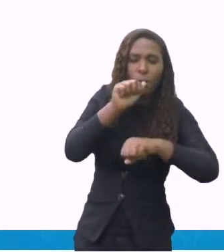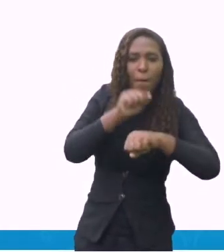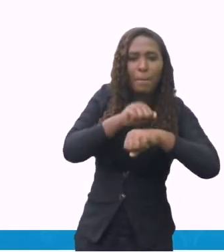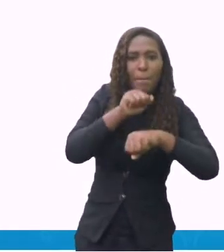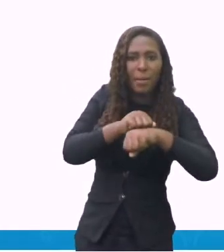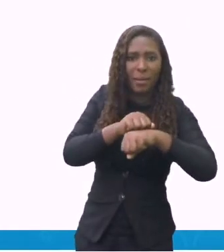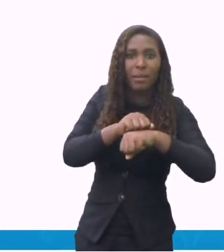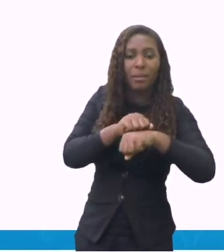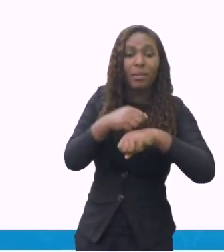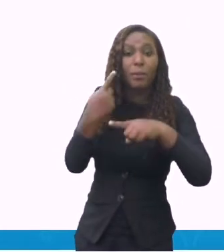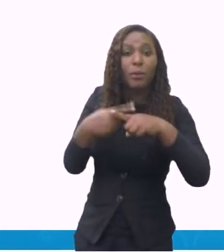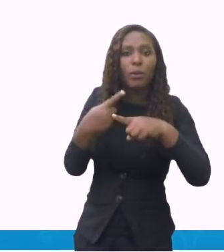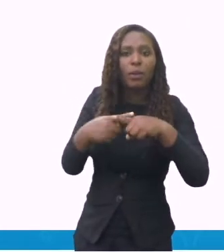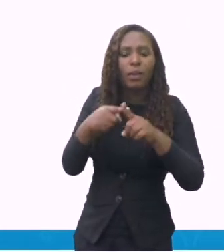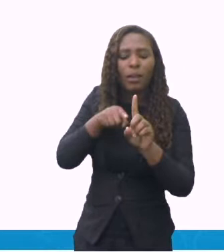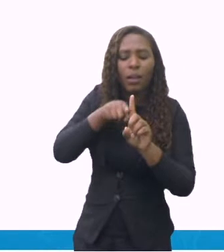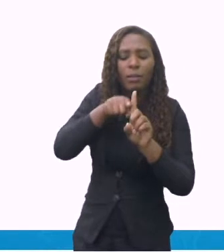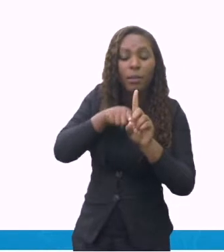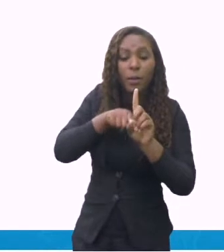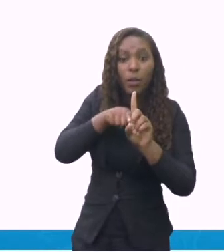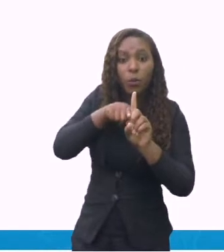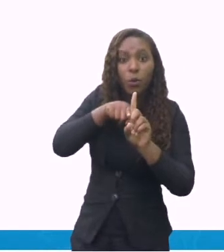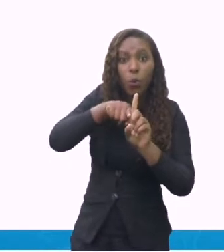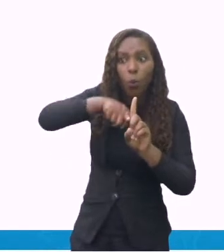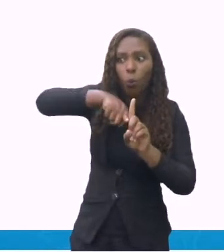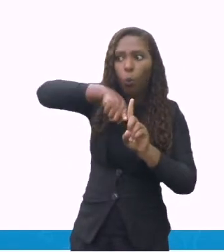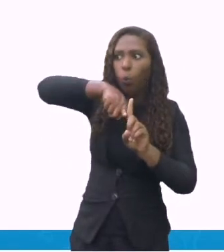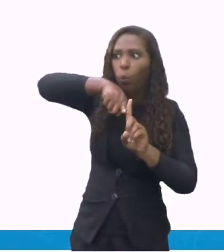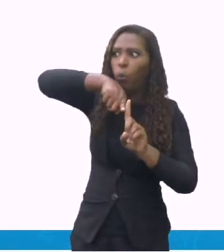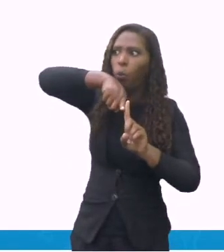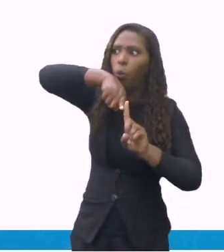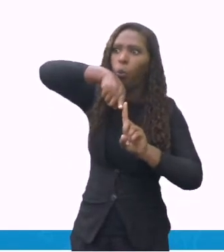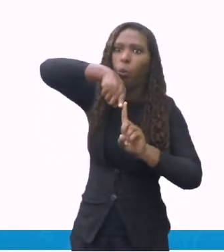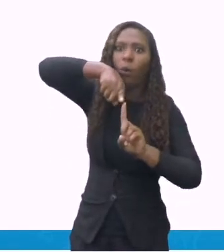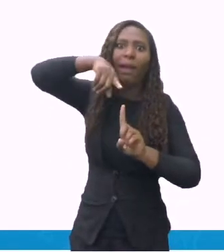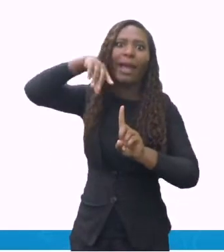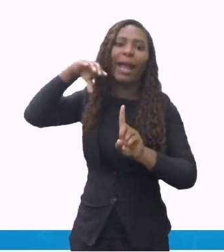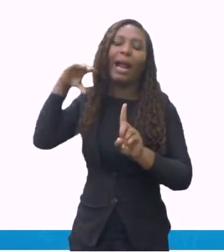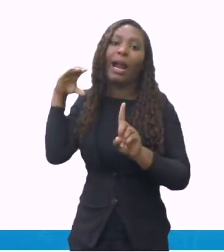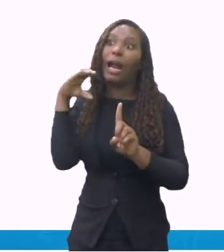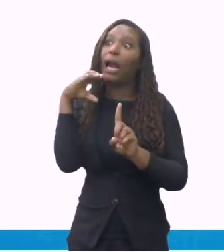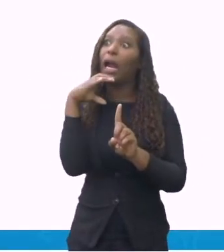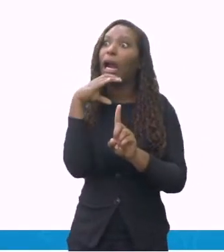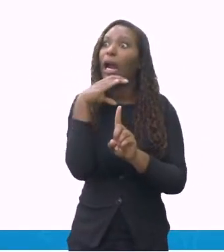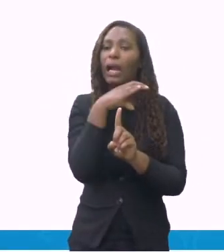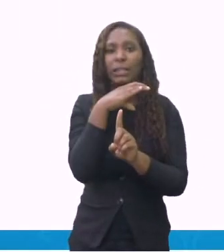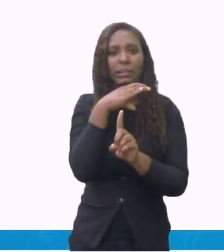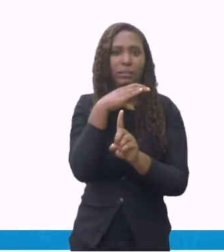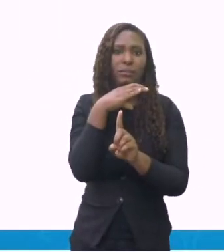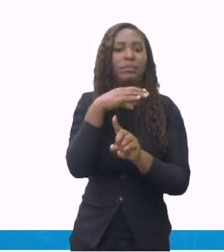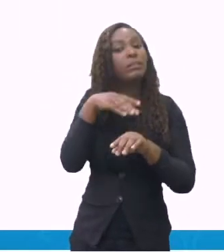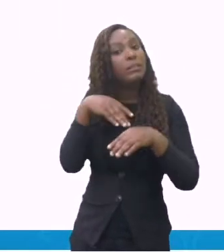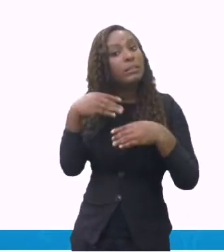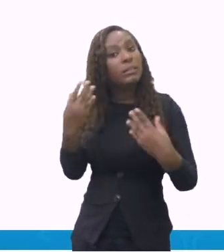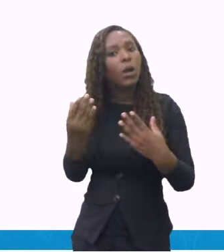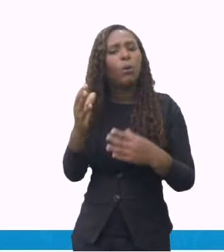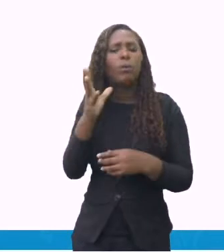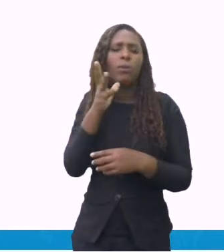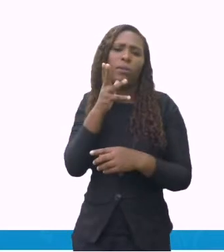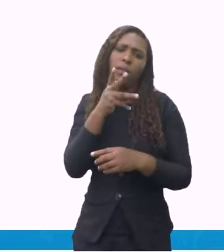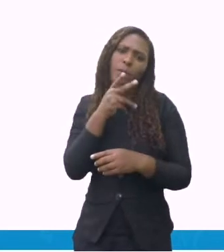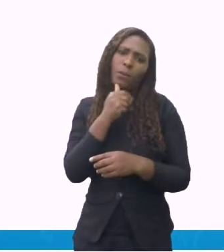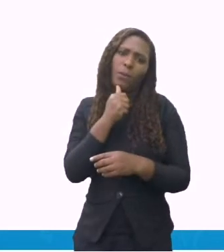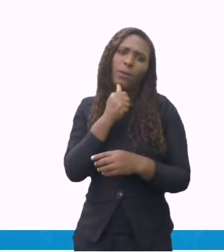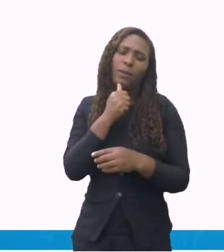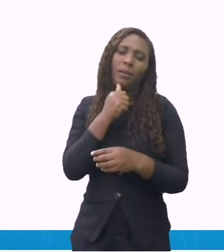lento. E olha, isto faz uma diferença no processo de formação da